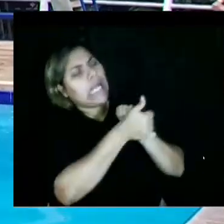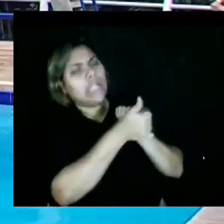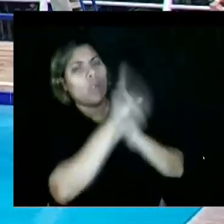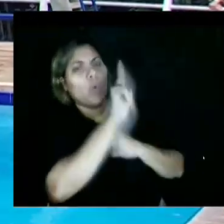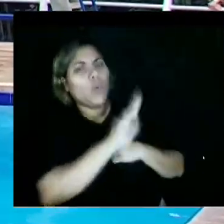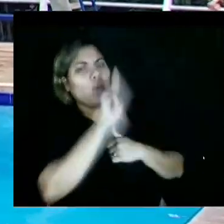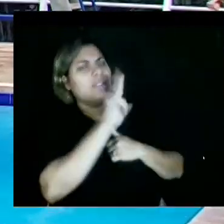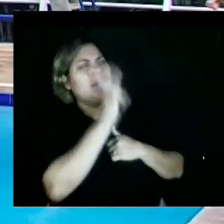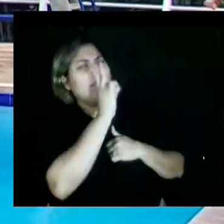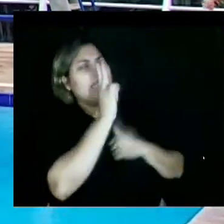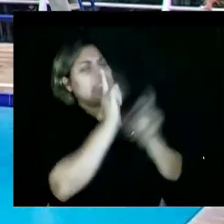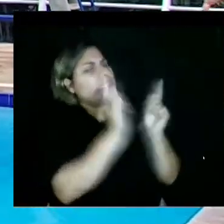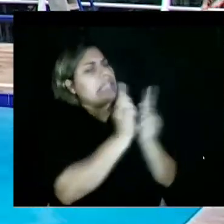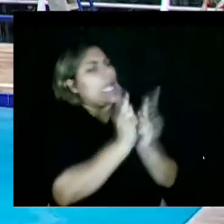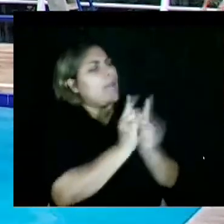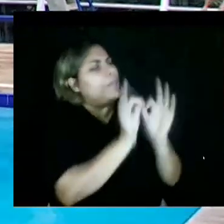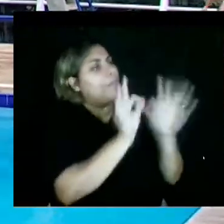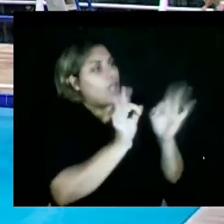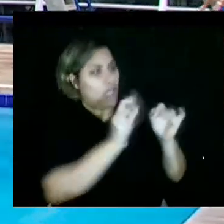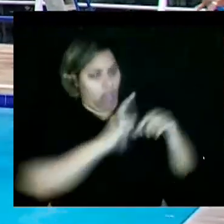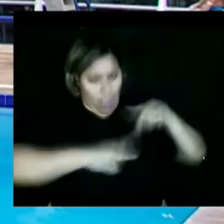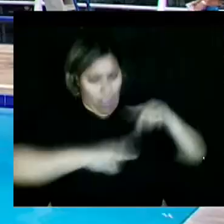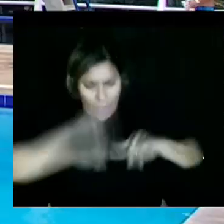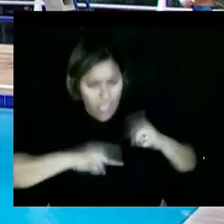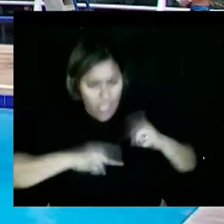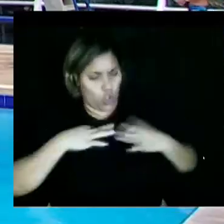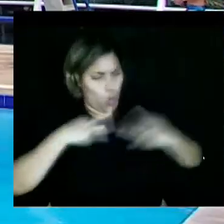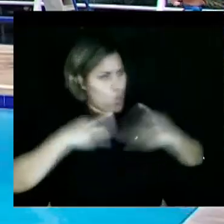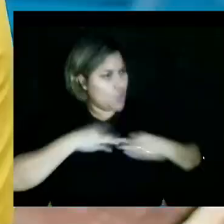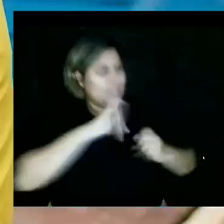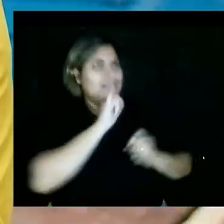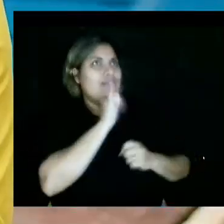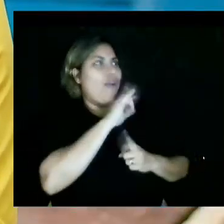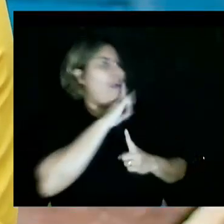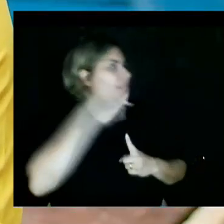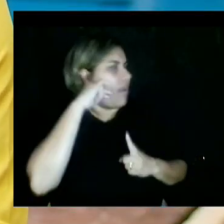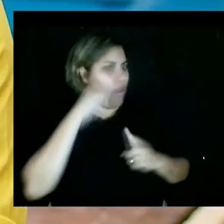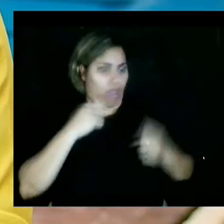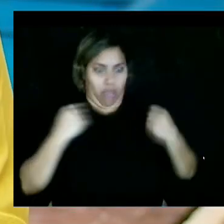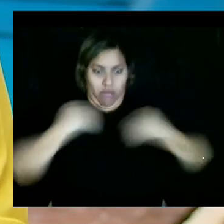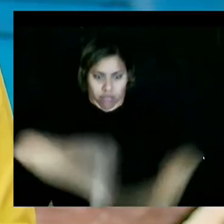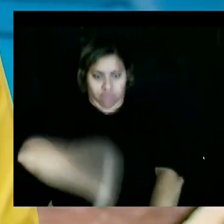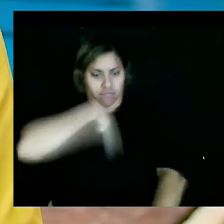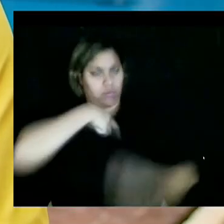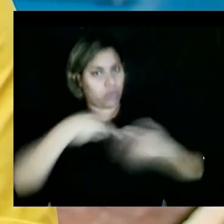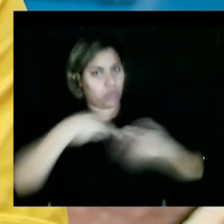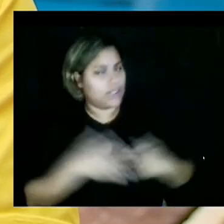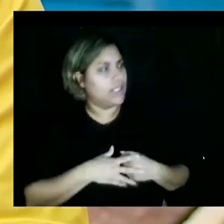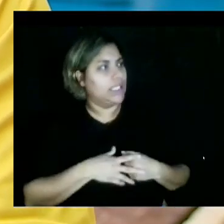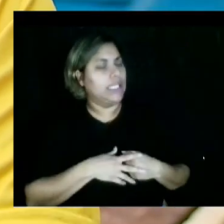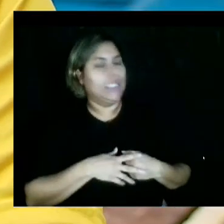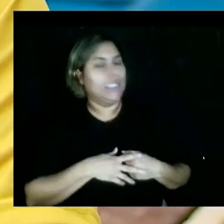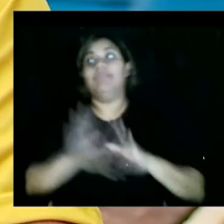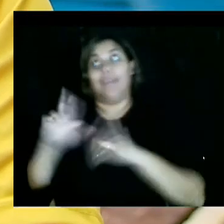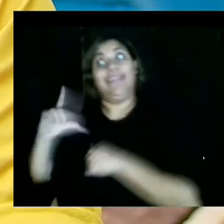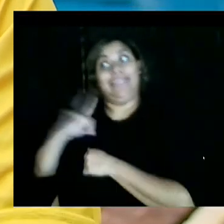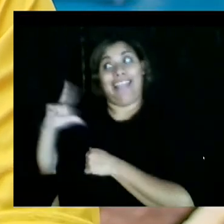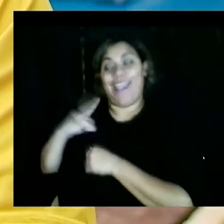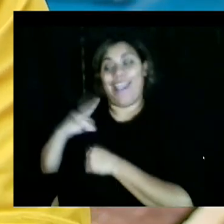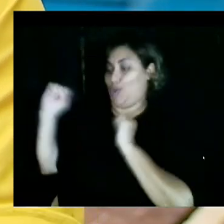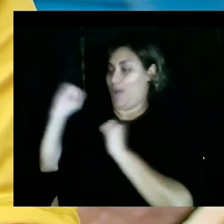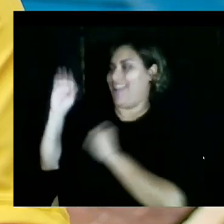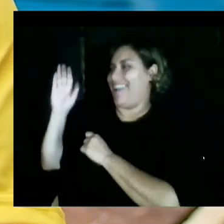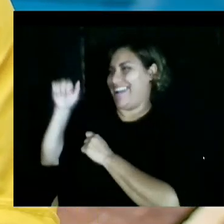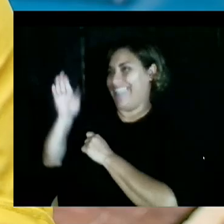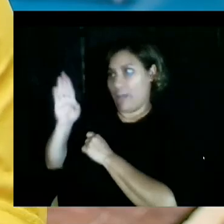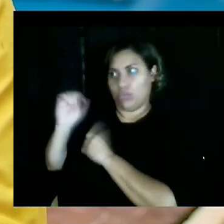de equipamento, de uniforme, de vestimenta, né? É essa toalhinha chamada canebo que se carrega para todo lado e uma